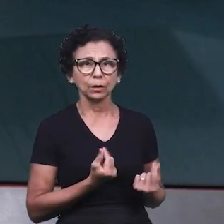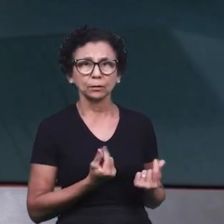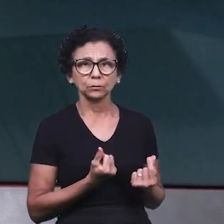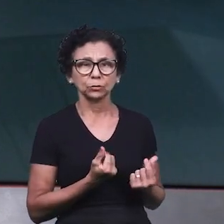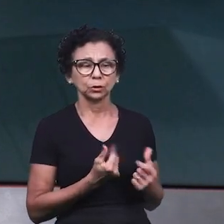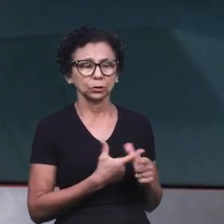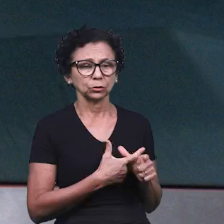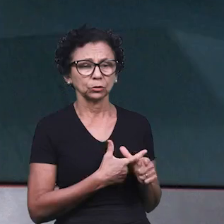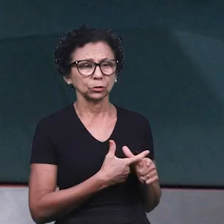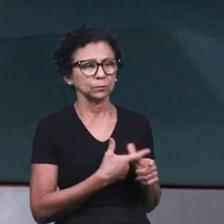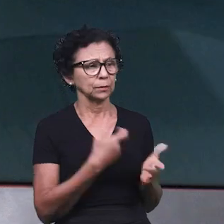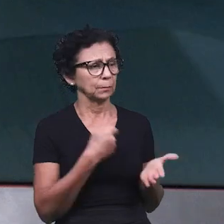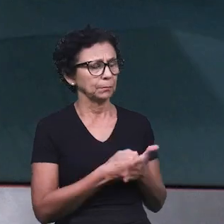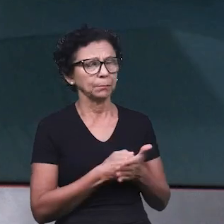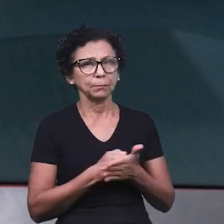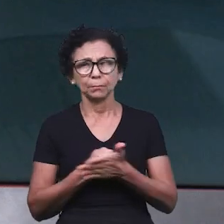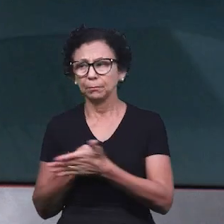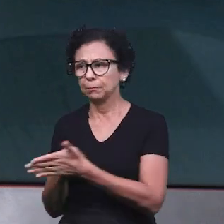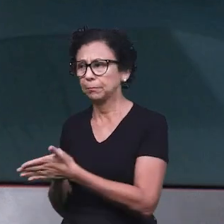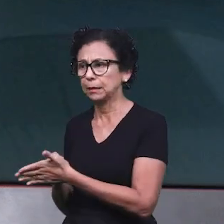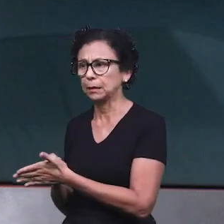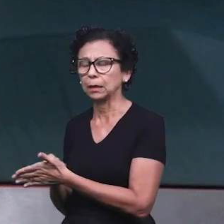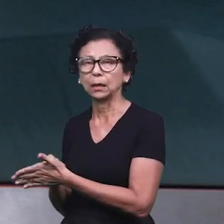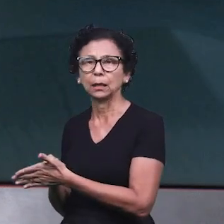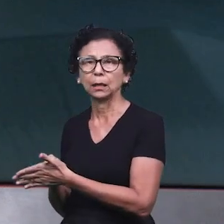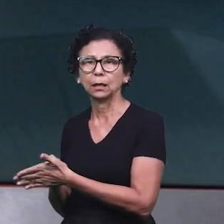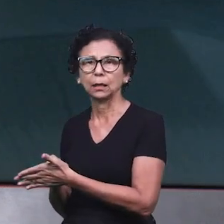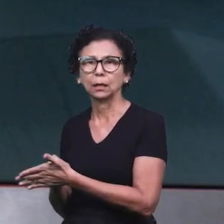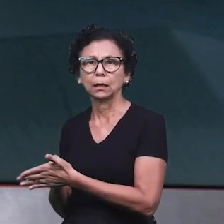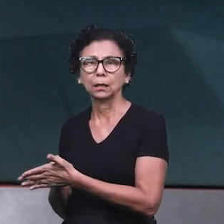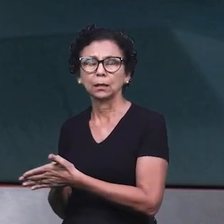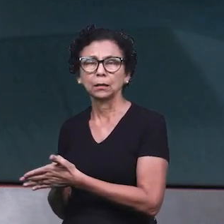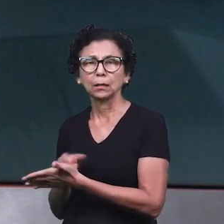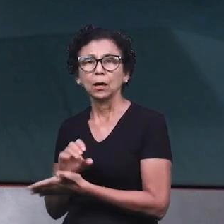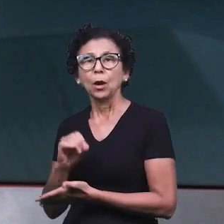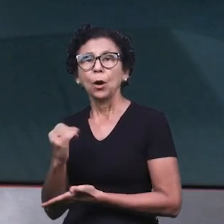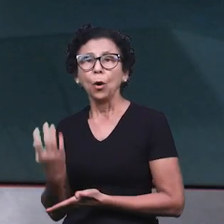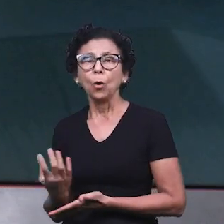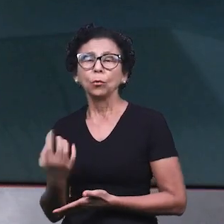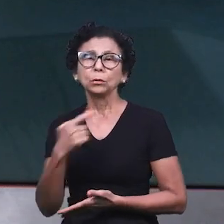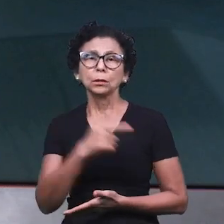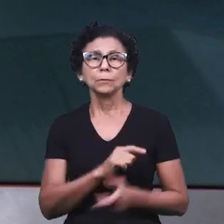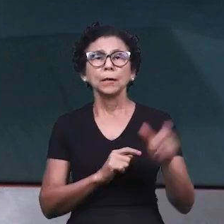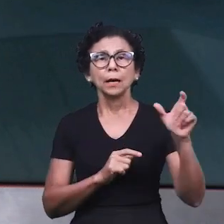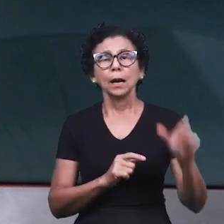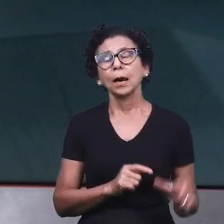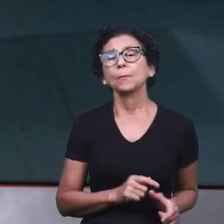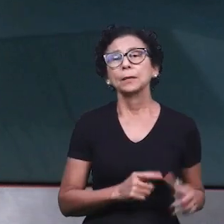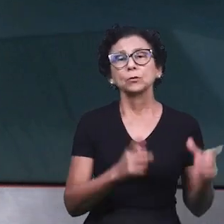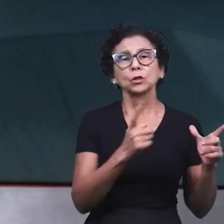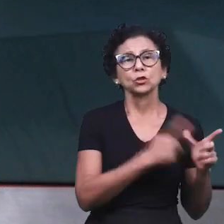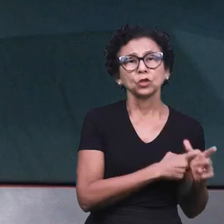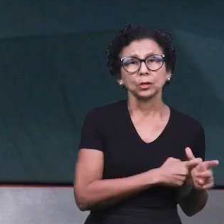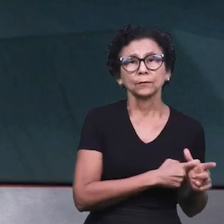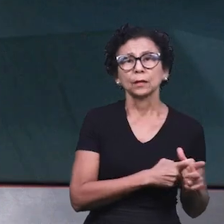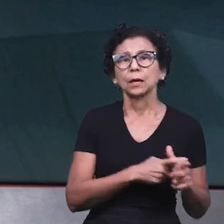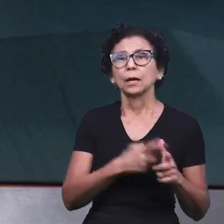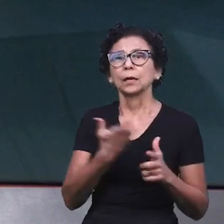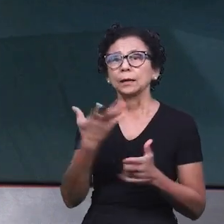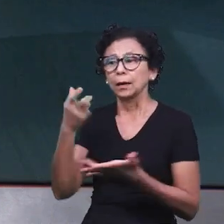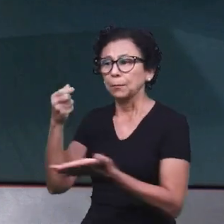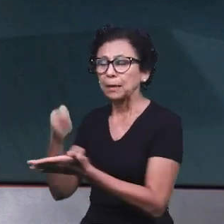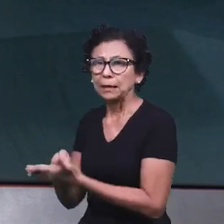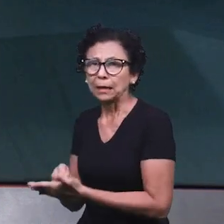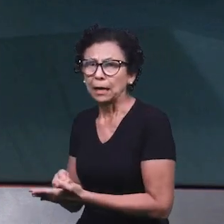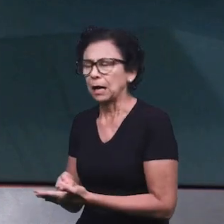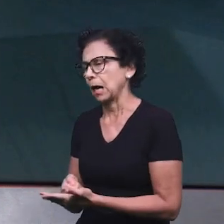que deve ser. Mas pode ser também contratado pelo devedor, que quer pagar, mas não concorda com